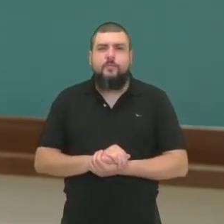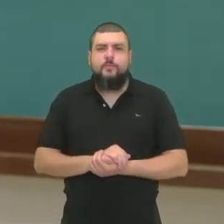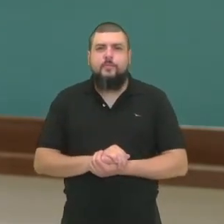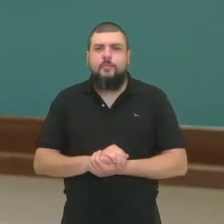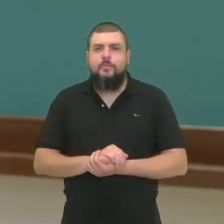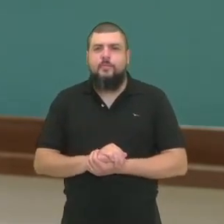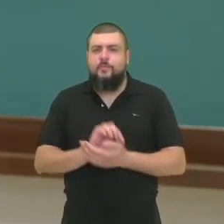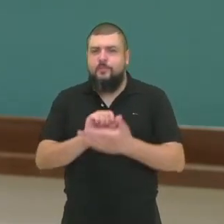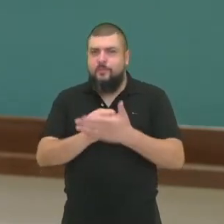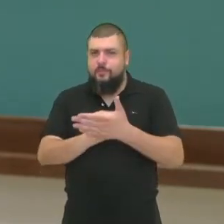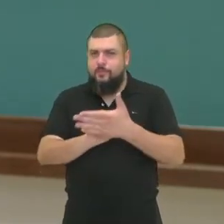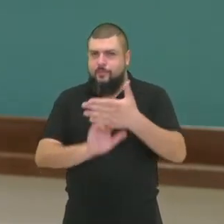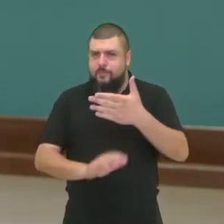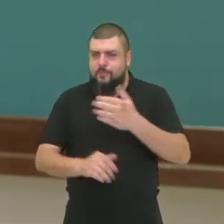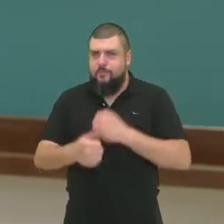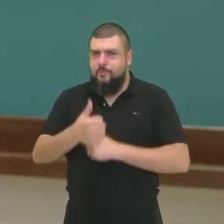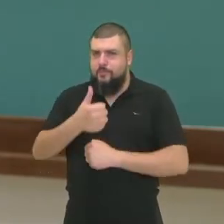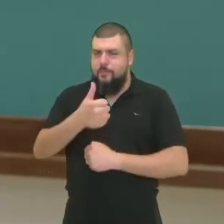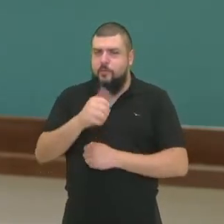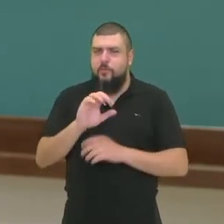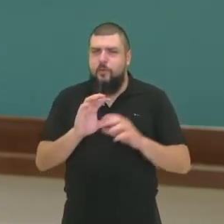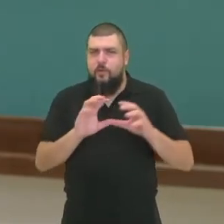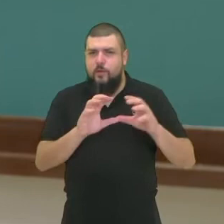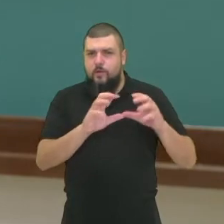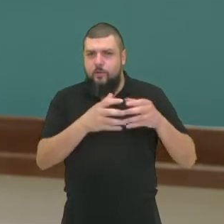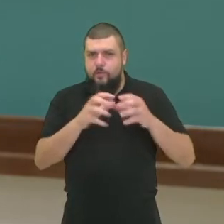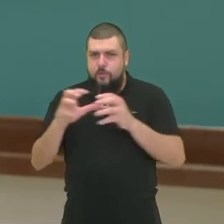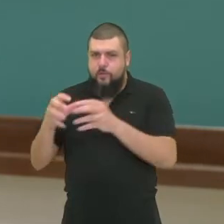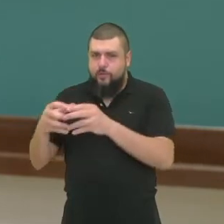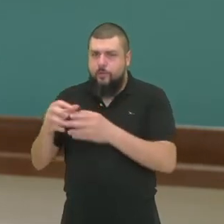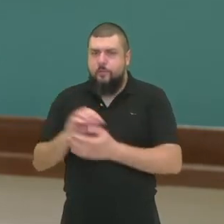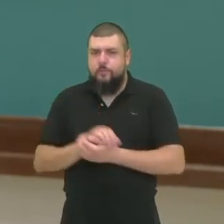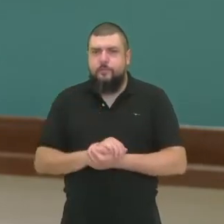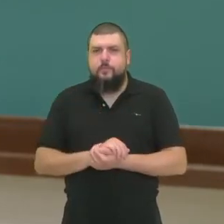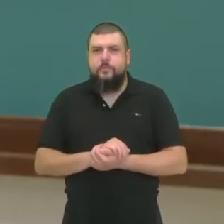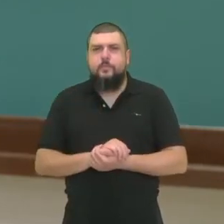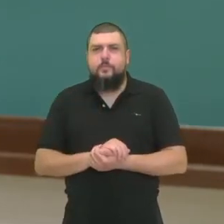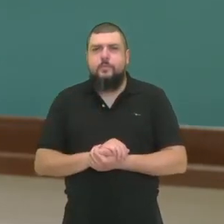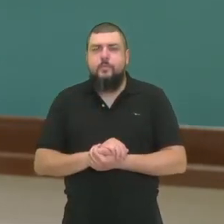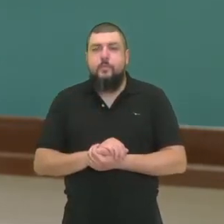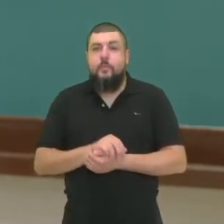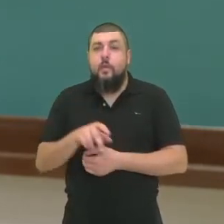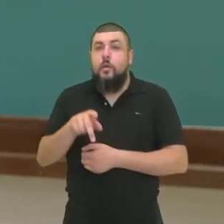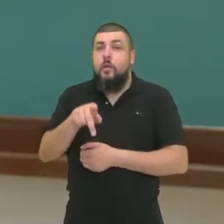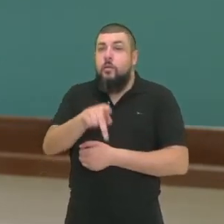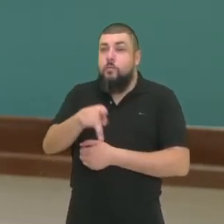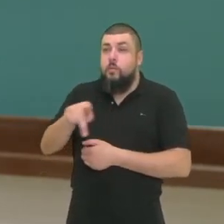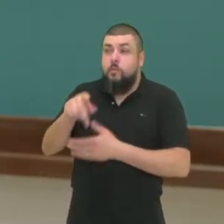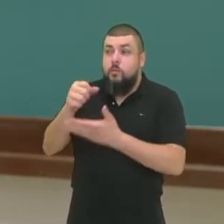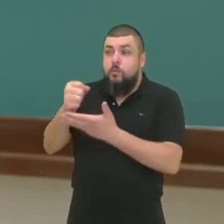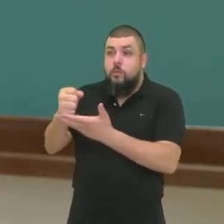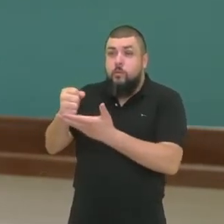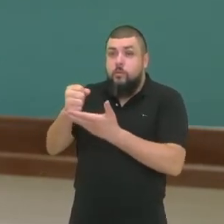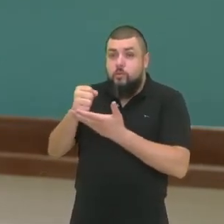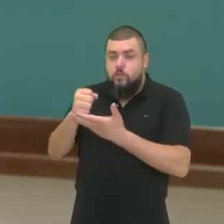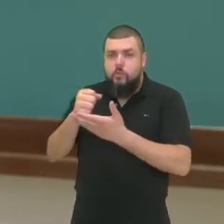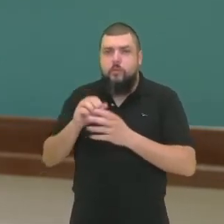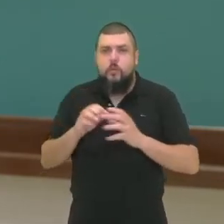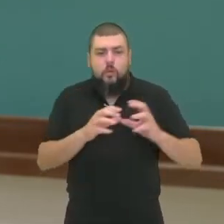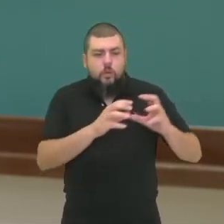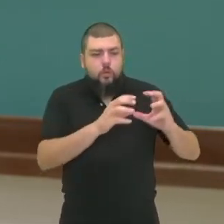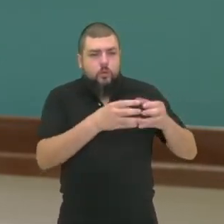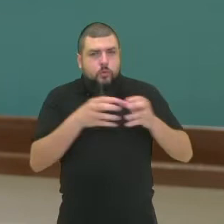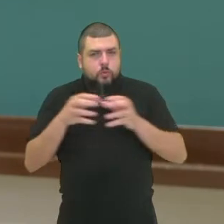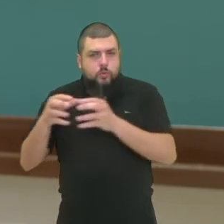atividade 1 nós faremos em grupos. E olha só, com o auxílio do professor, vamos dividir a turma em 2